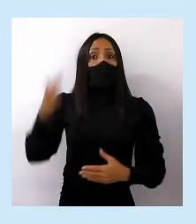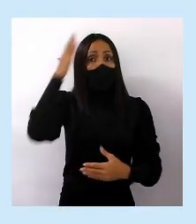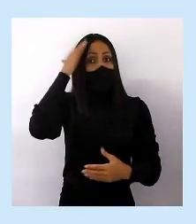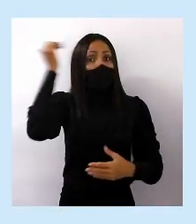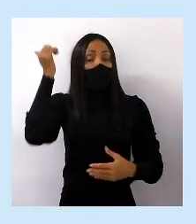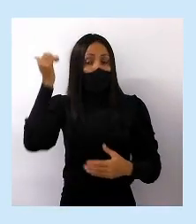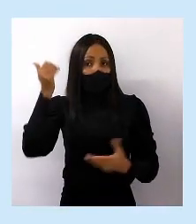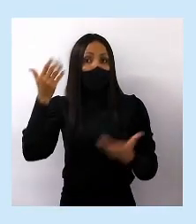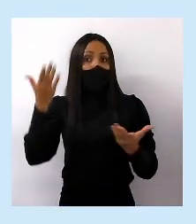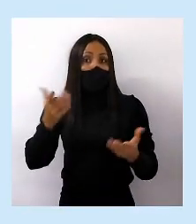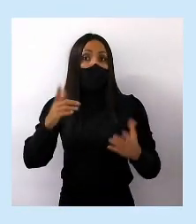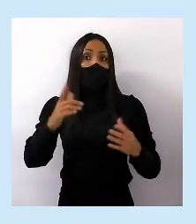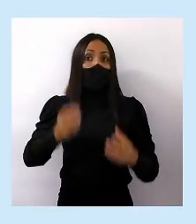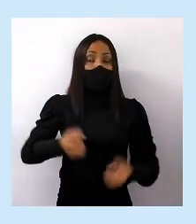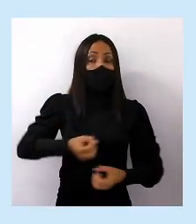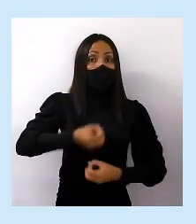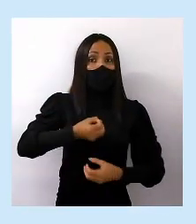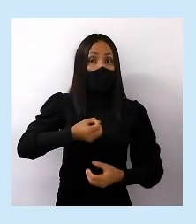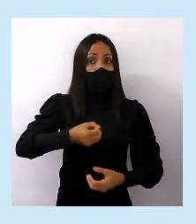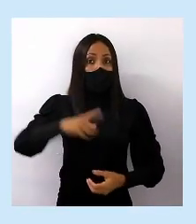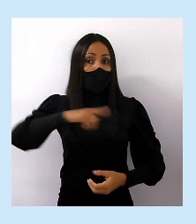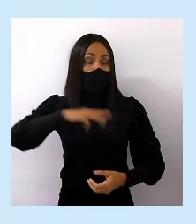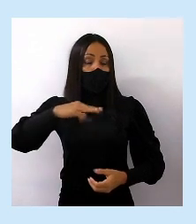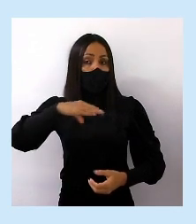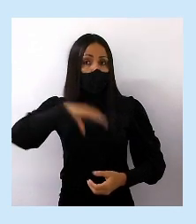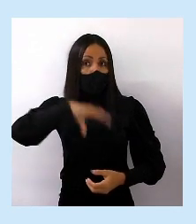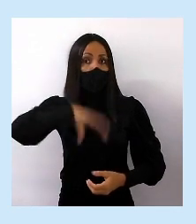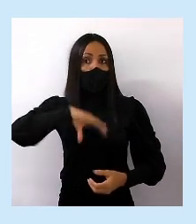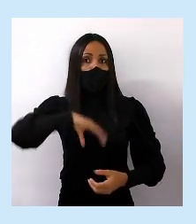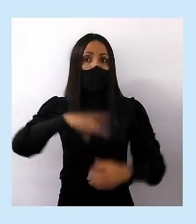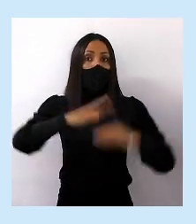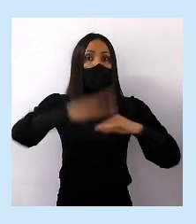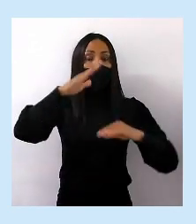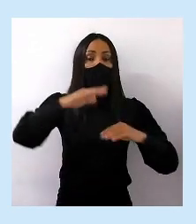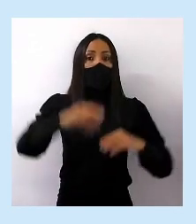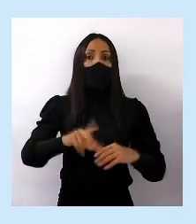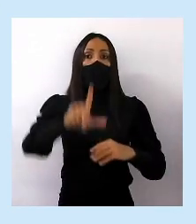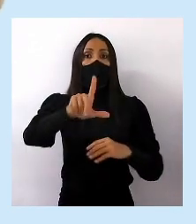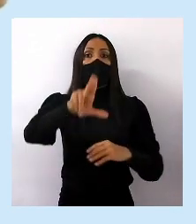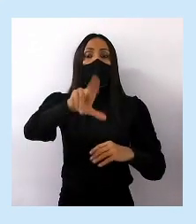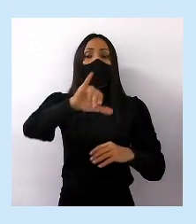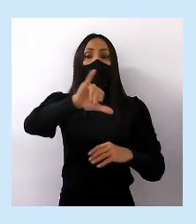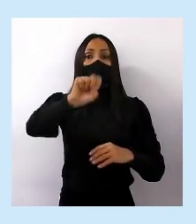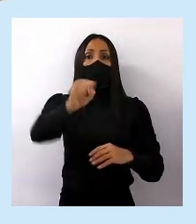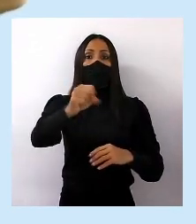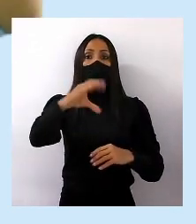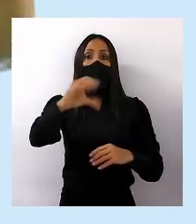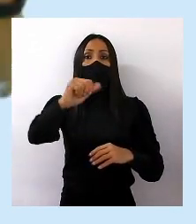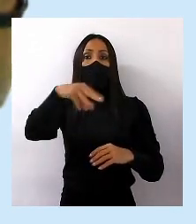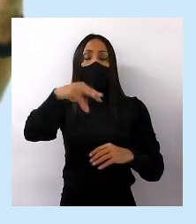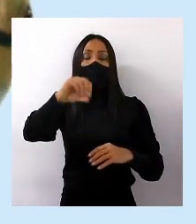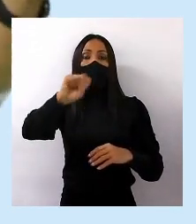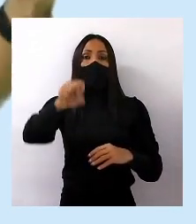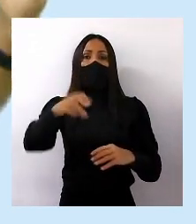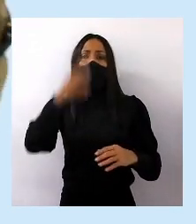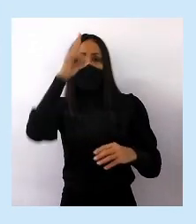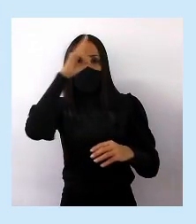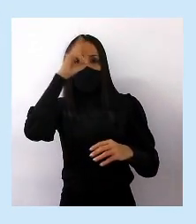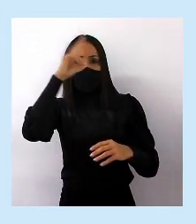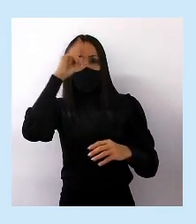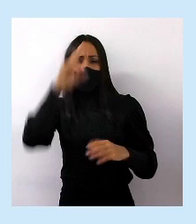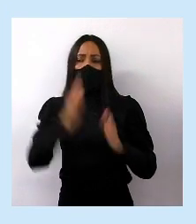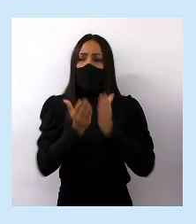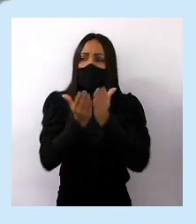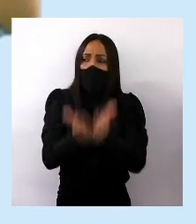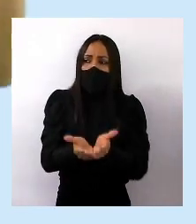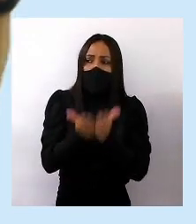língua portuguesa? Os Lusíadas, de Luís de Camões. É um épico, né? A história dos grandes